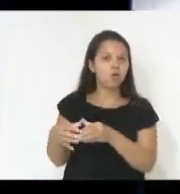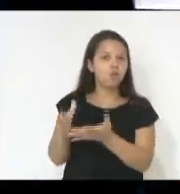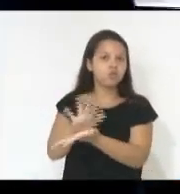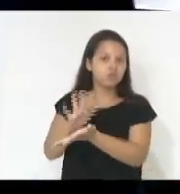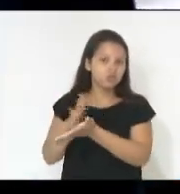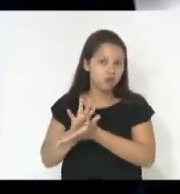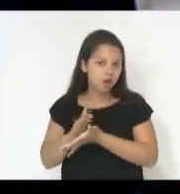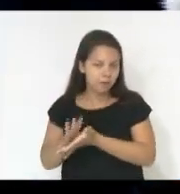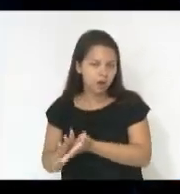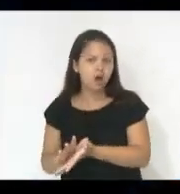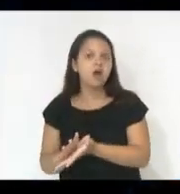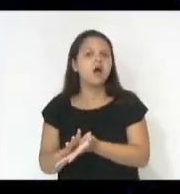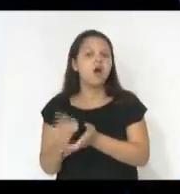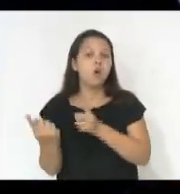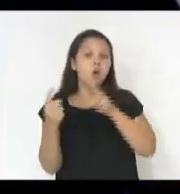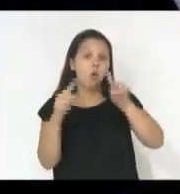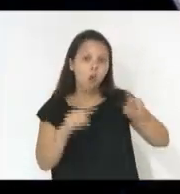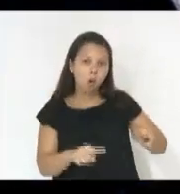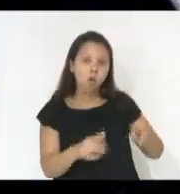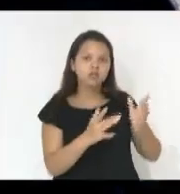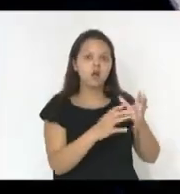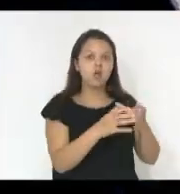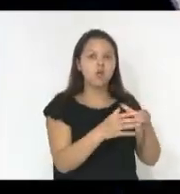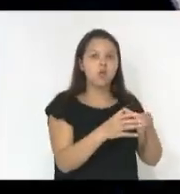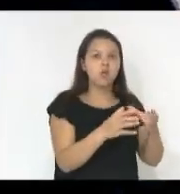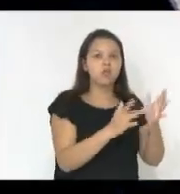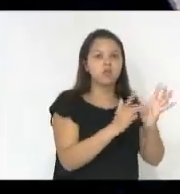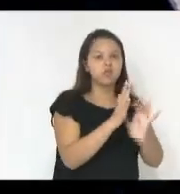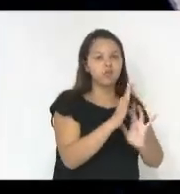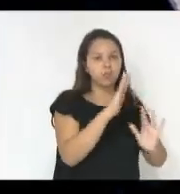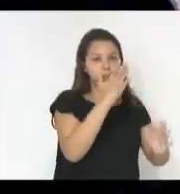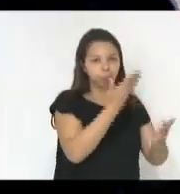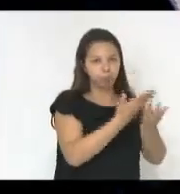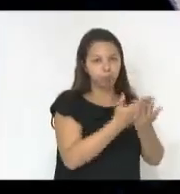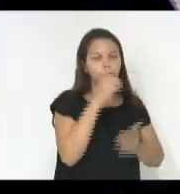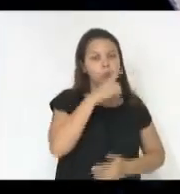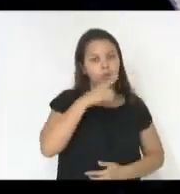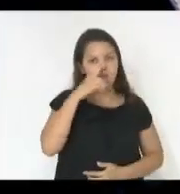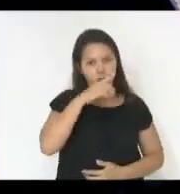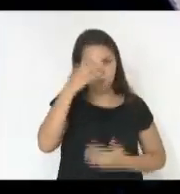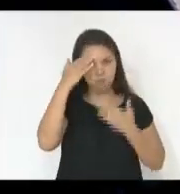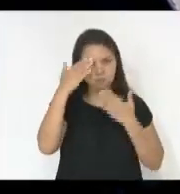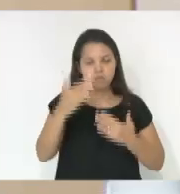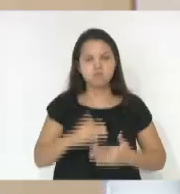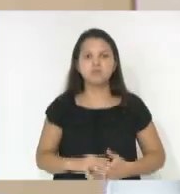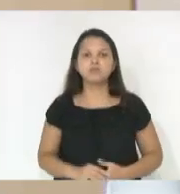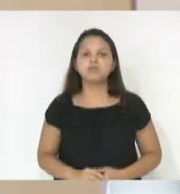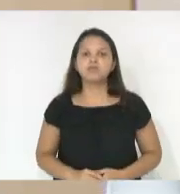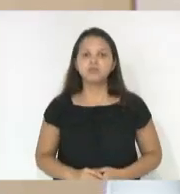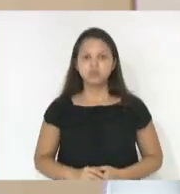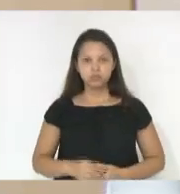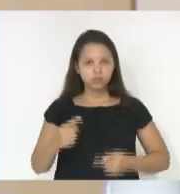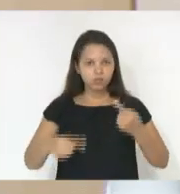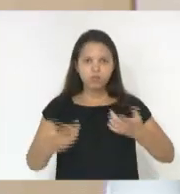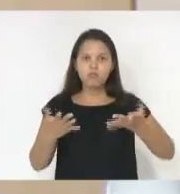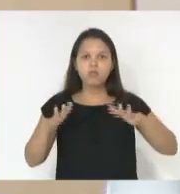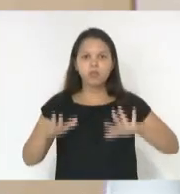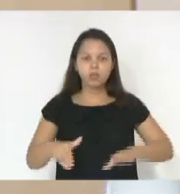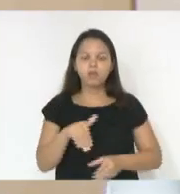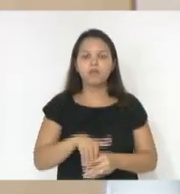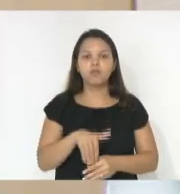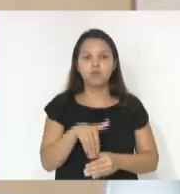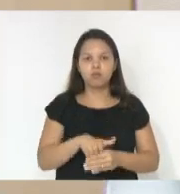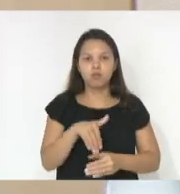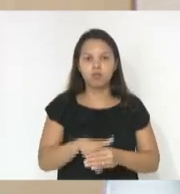fez aos cristãos no desfile de domingo. Obrigado, senhor presidente. Não havendo mais quem queira discutir em votação, deputados que